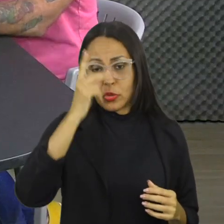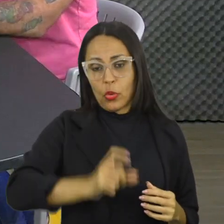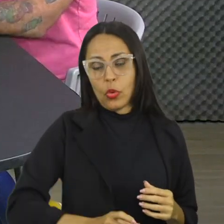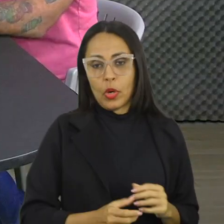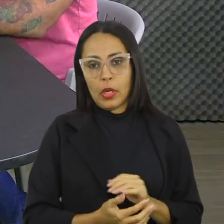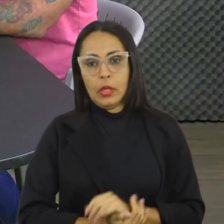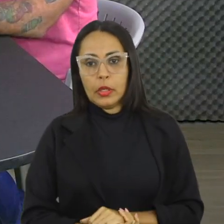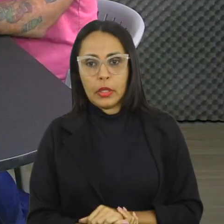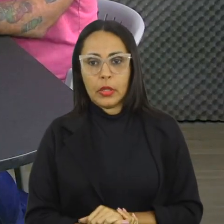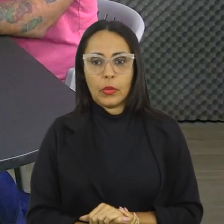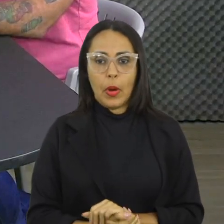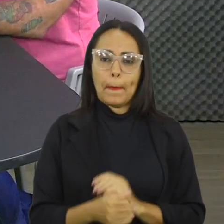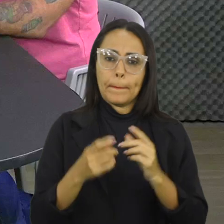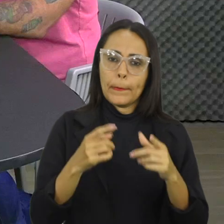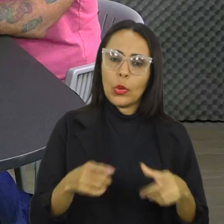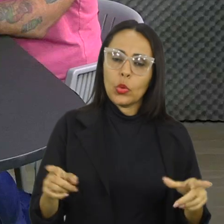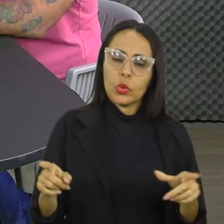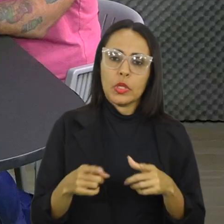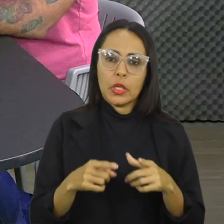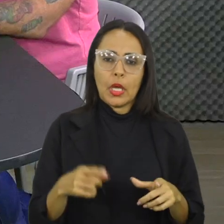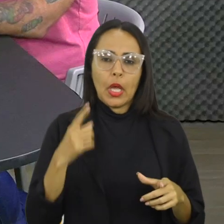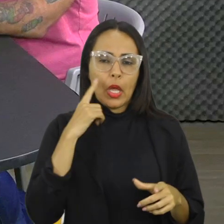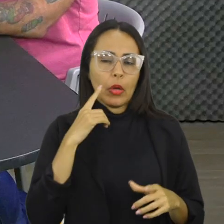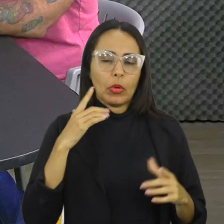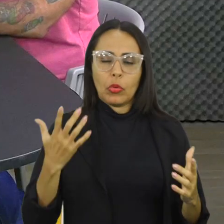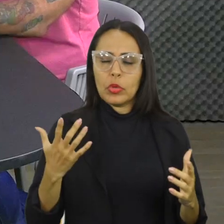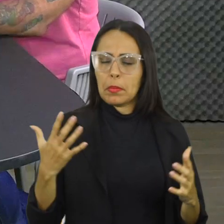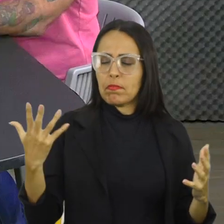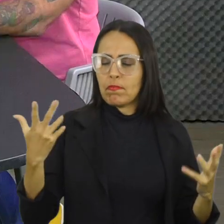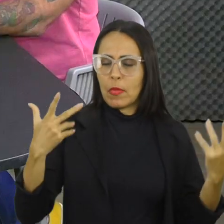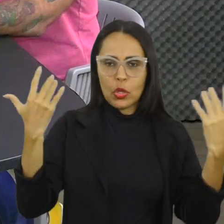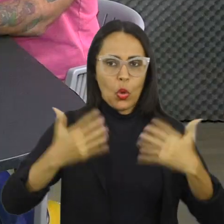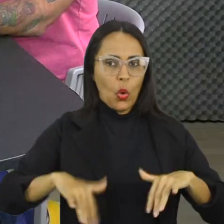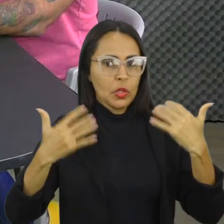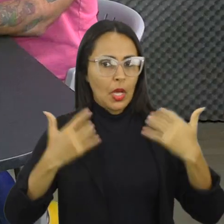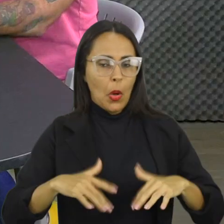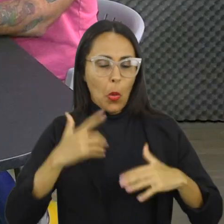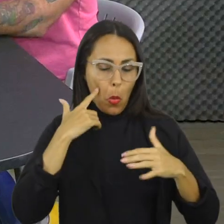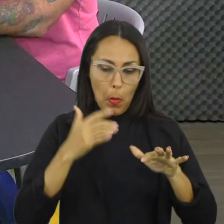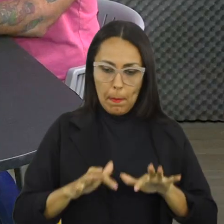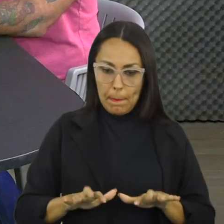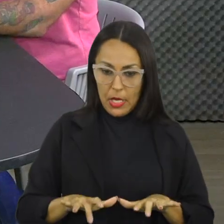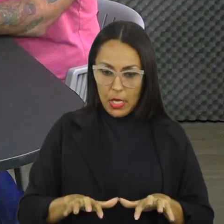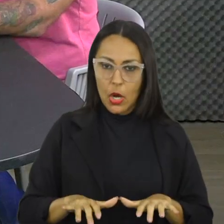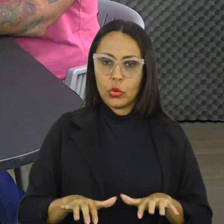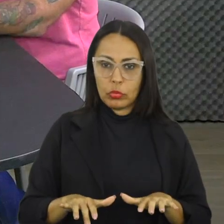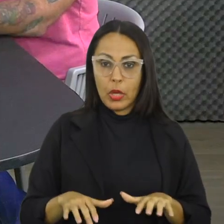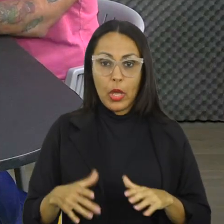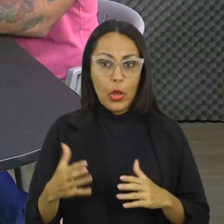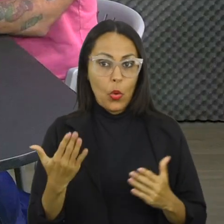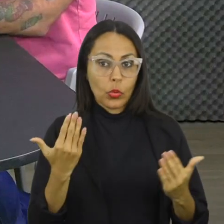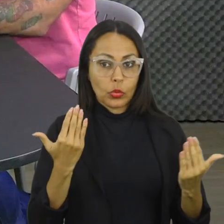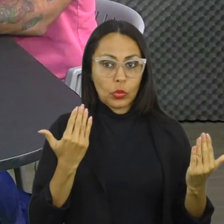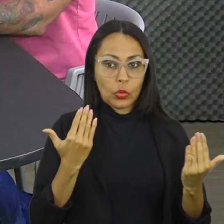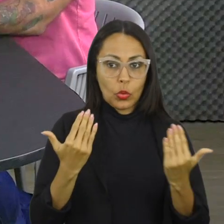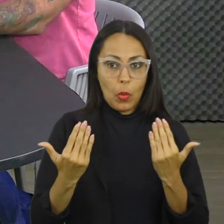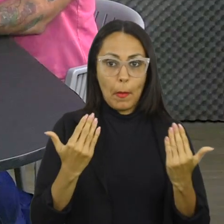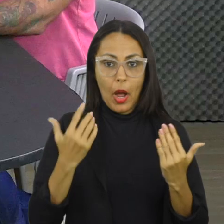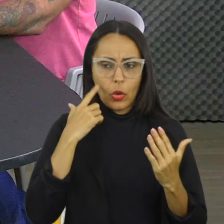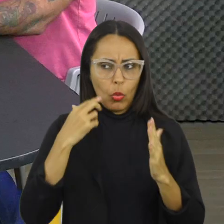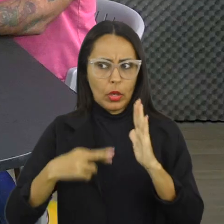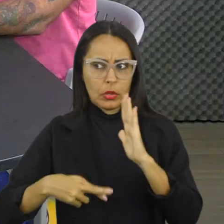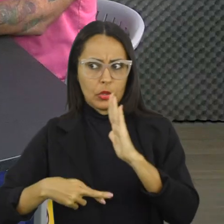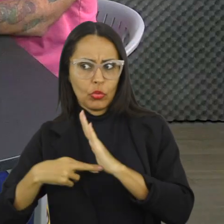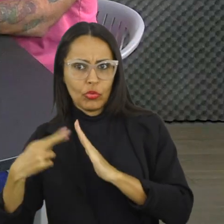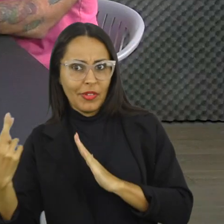acho que a música é uma coisa, assim, vislumbrante. O piano, por exemplo, eu comparo uma pianista a uma